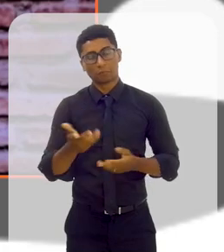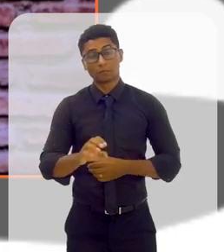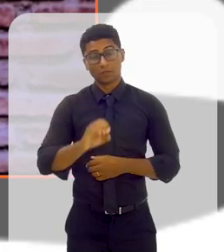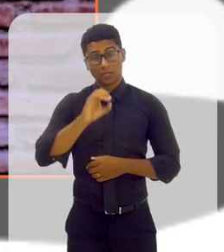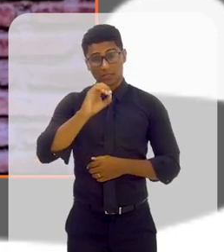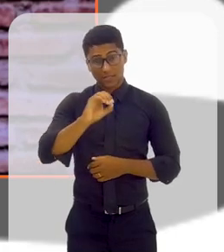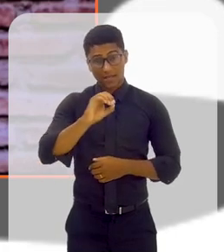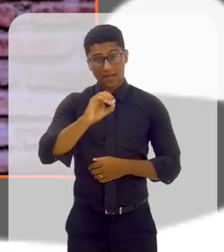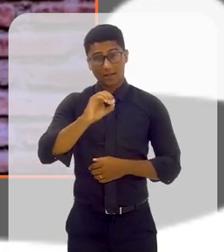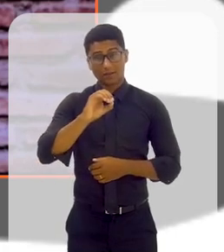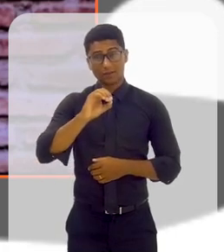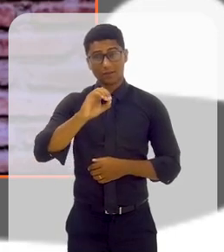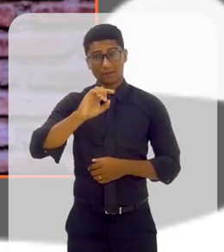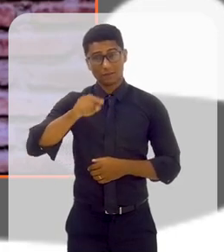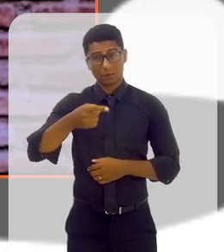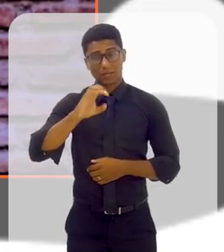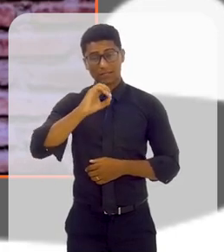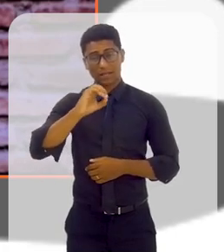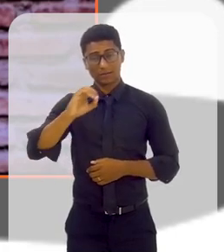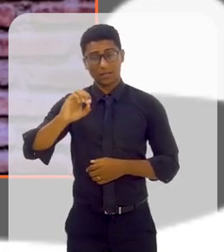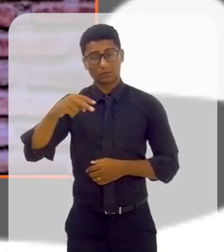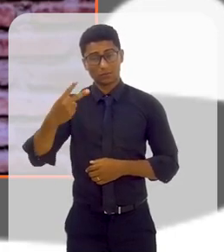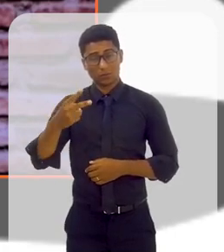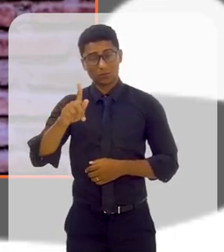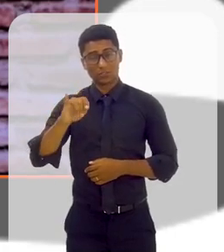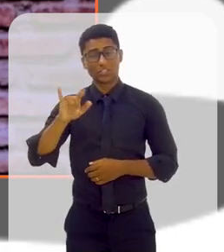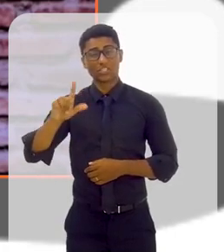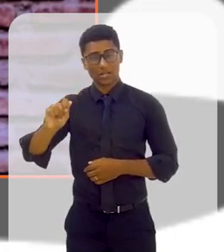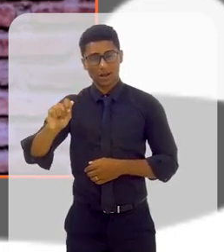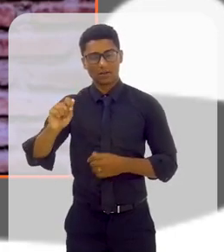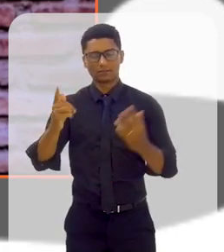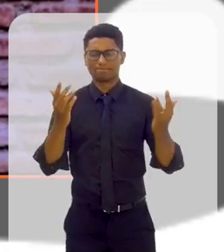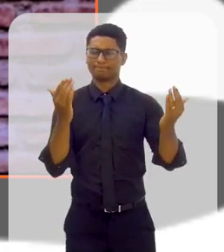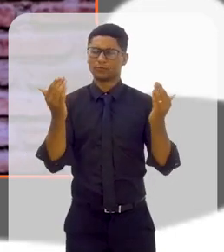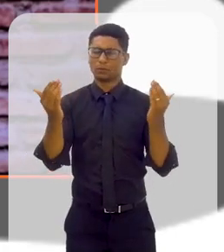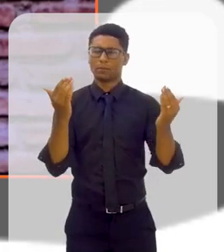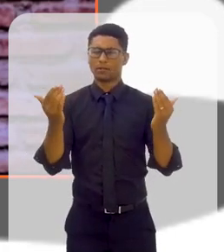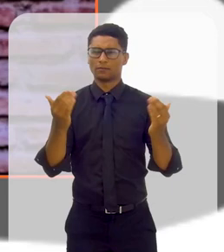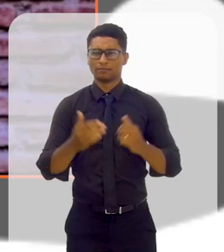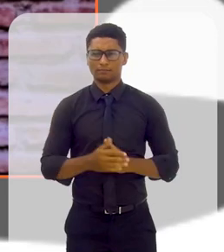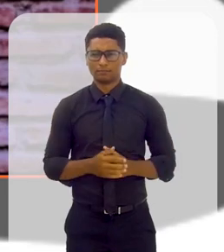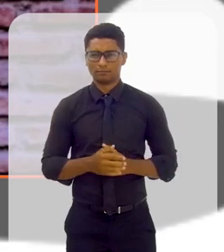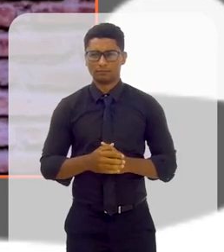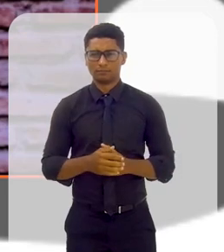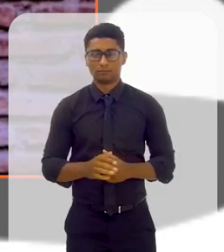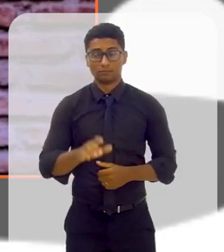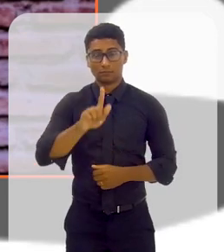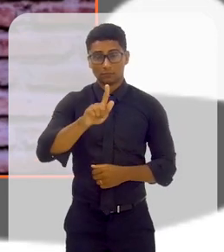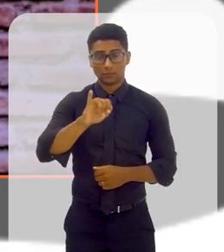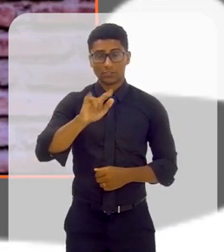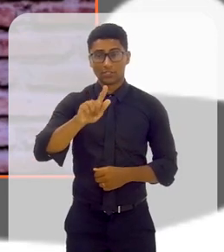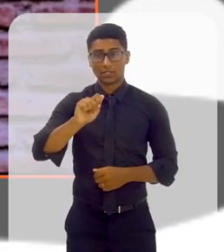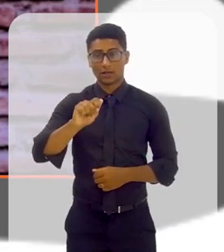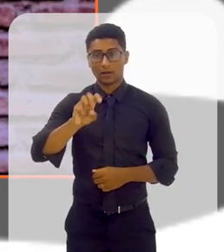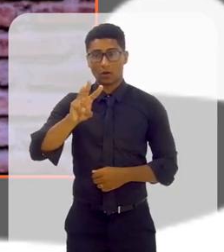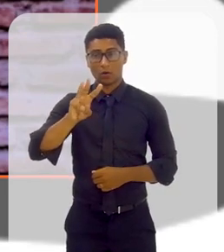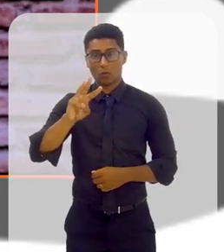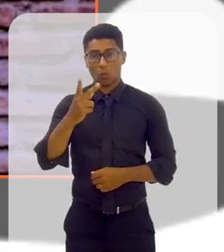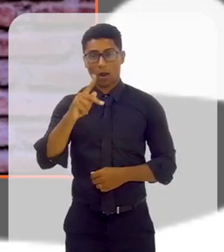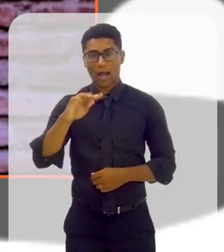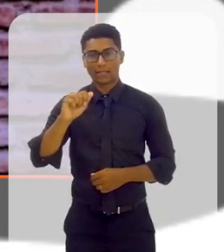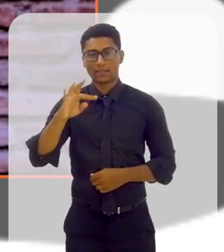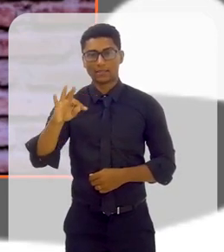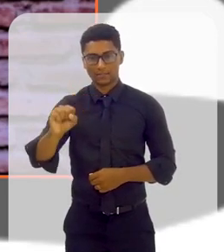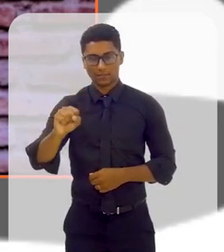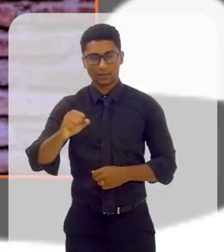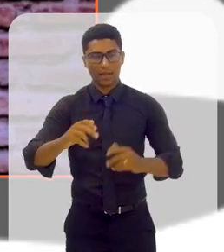0,002 giga. Então, é uma noção de comparação. Aí nós estamos falando de gigawatts com uma residência